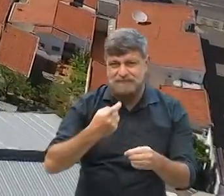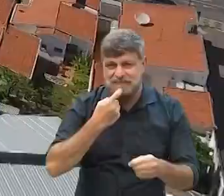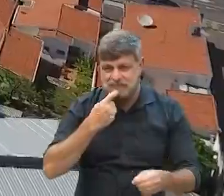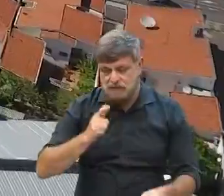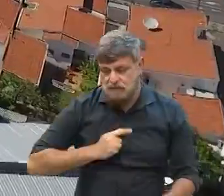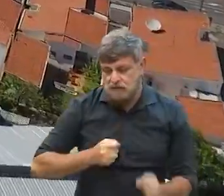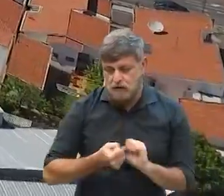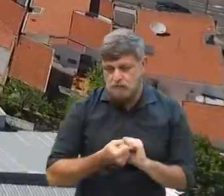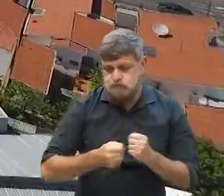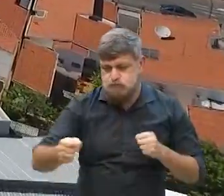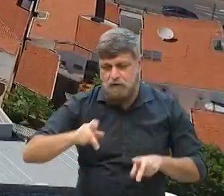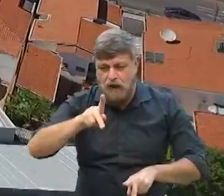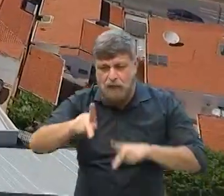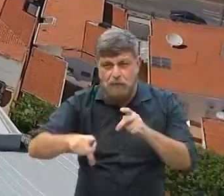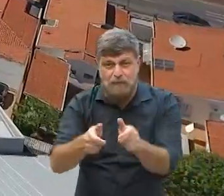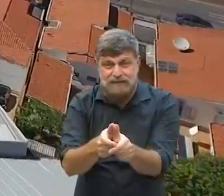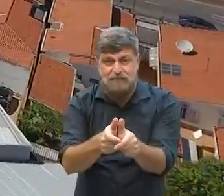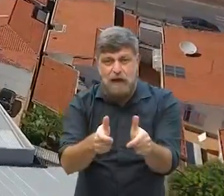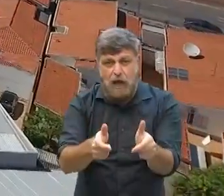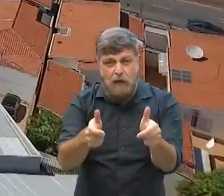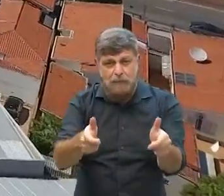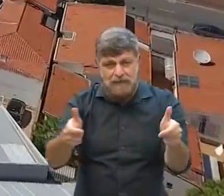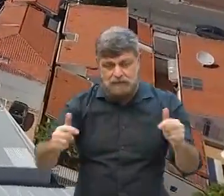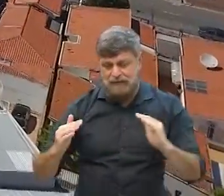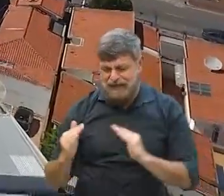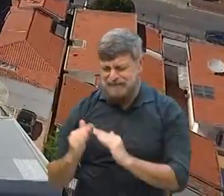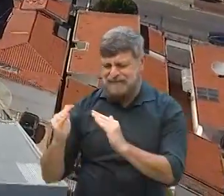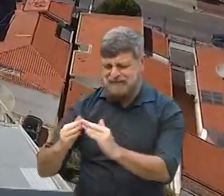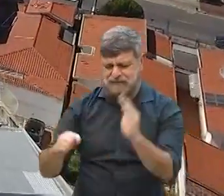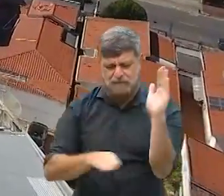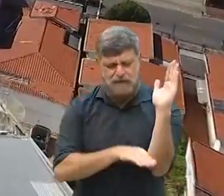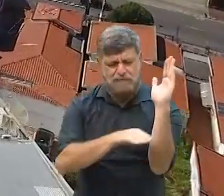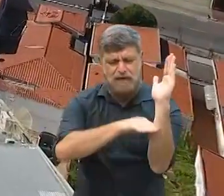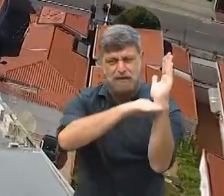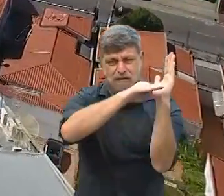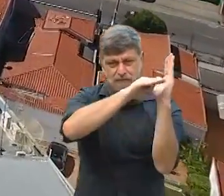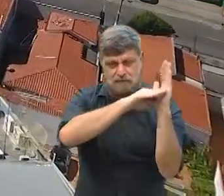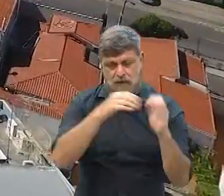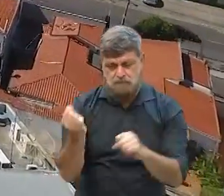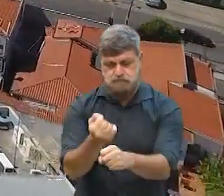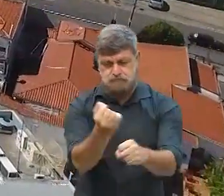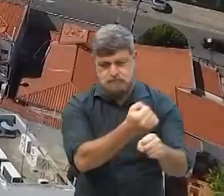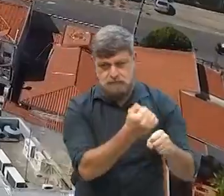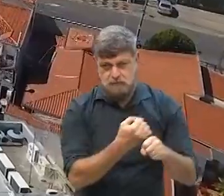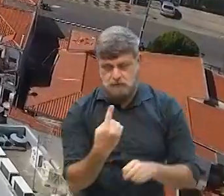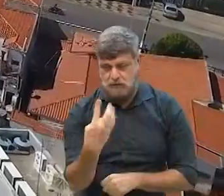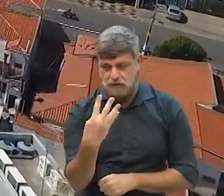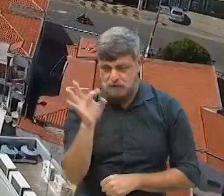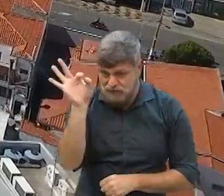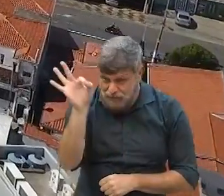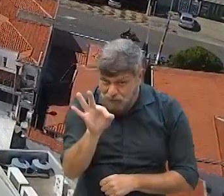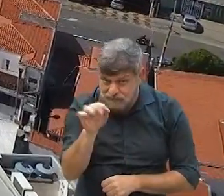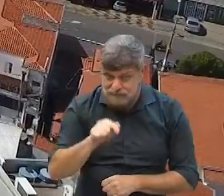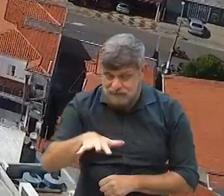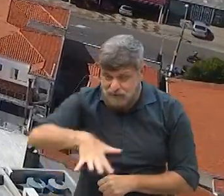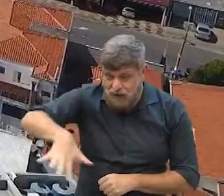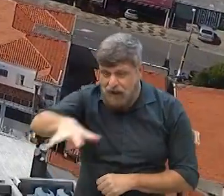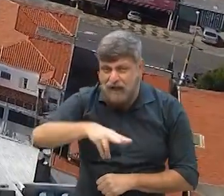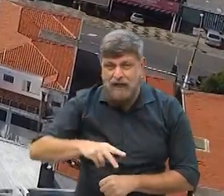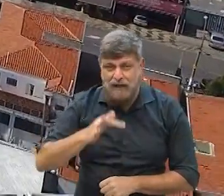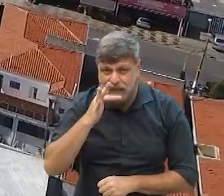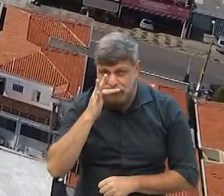vive o crescimento populacional e a urbanização de várias regiões, 14% de cobertura vegetal